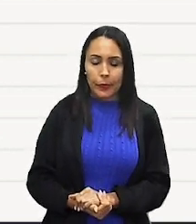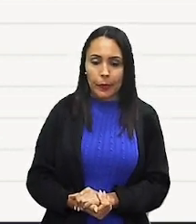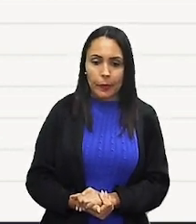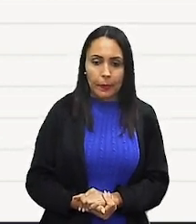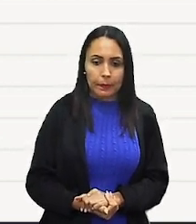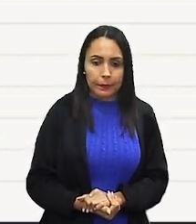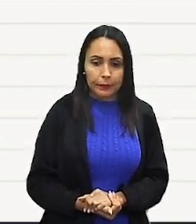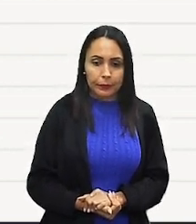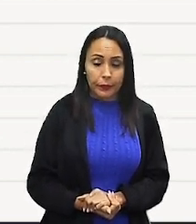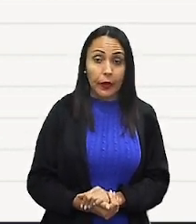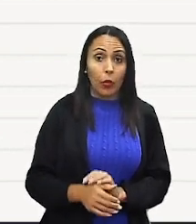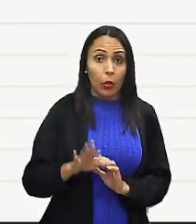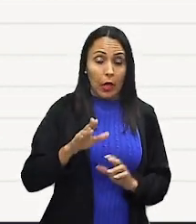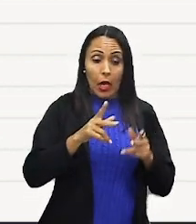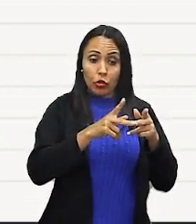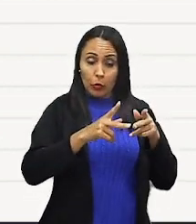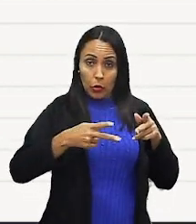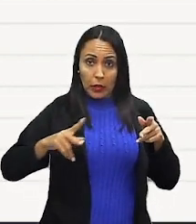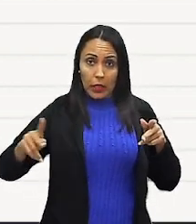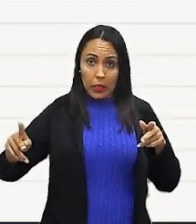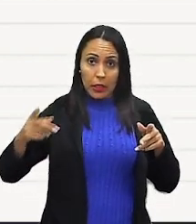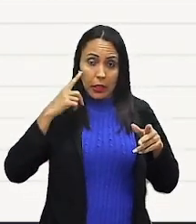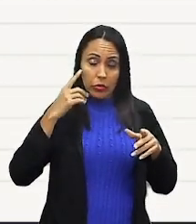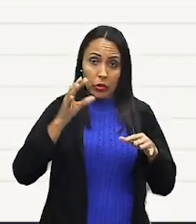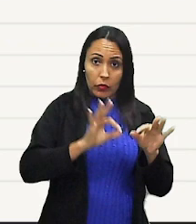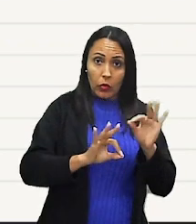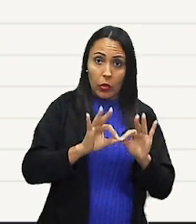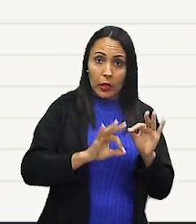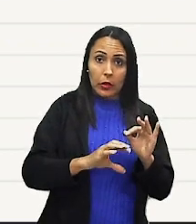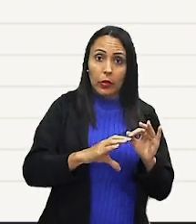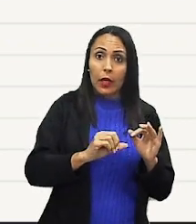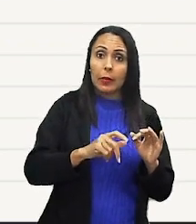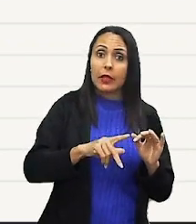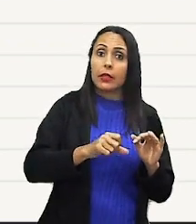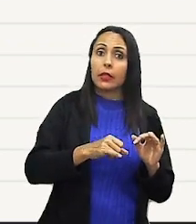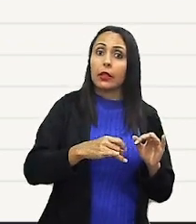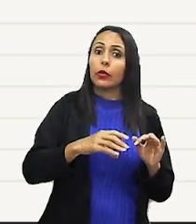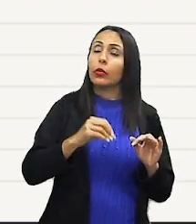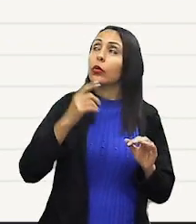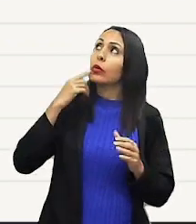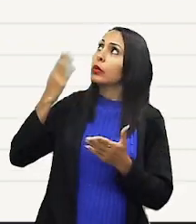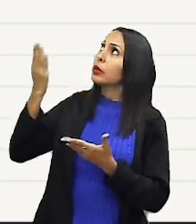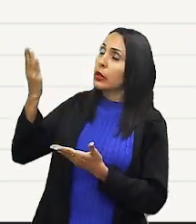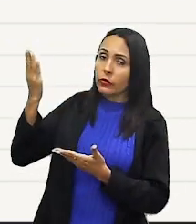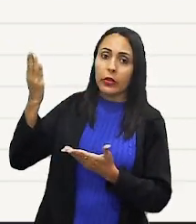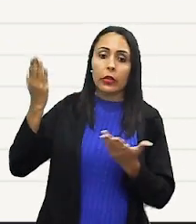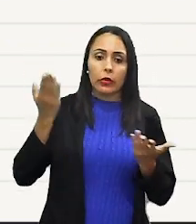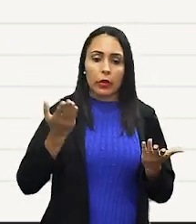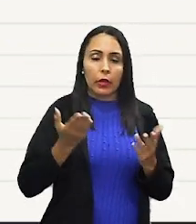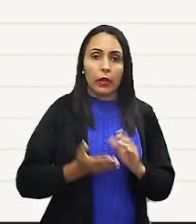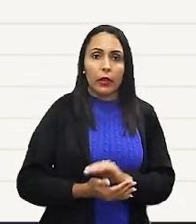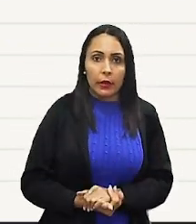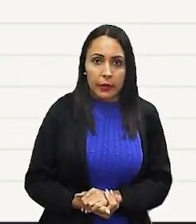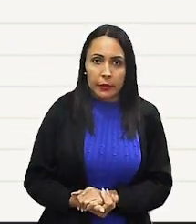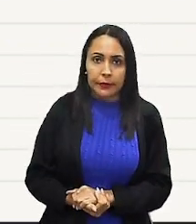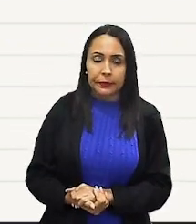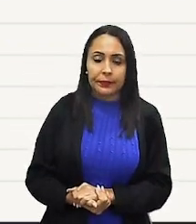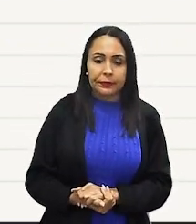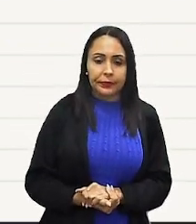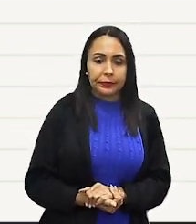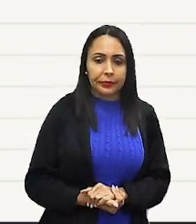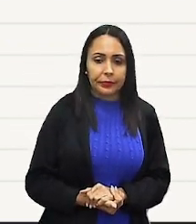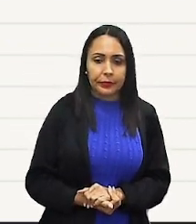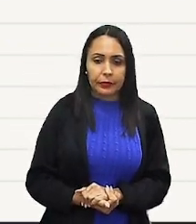As proteínas que formam o capsídeo do vírus, as proteínas que formam esse revestimento do